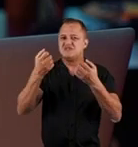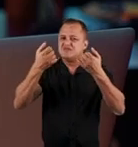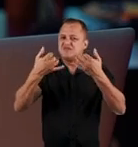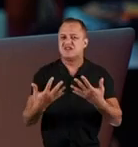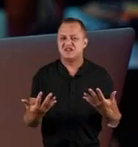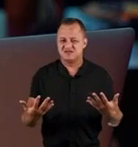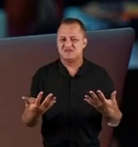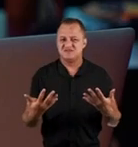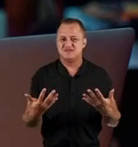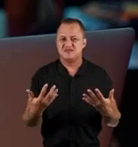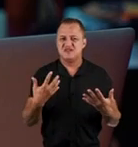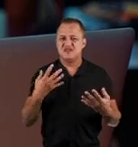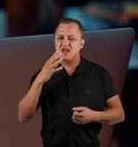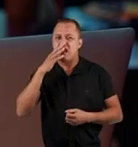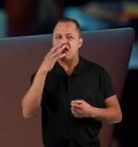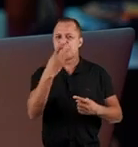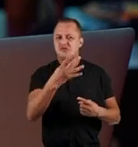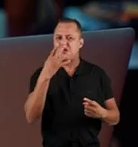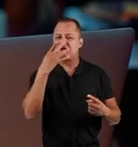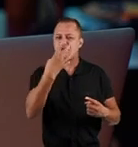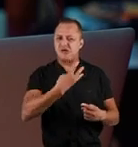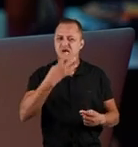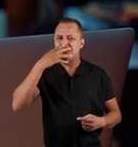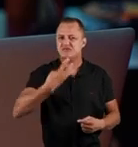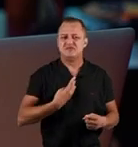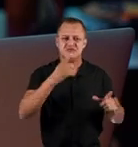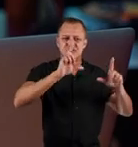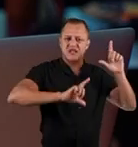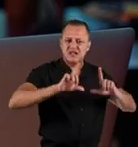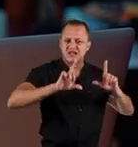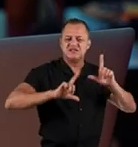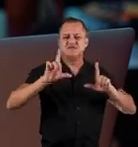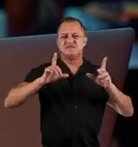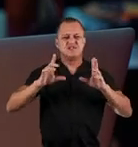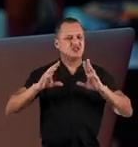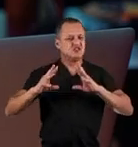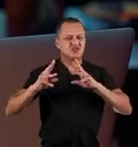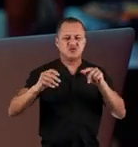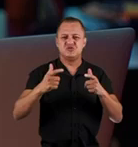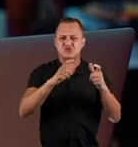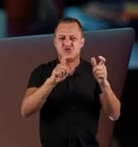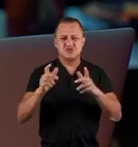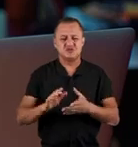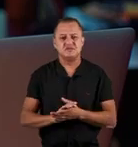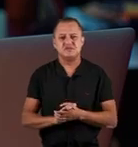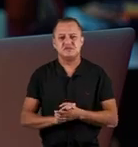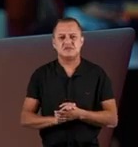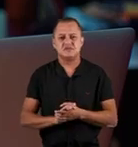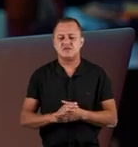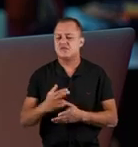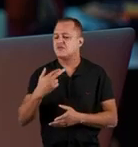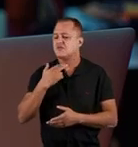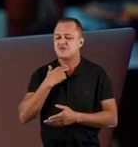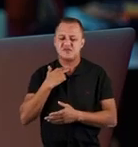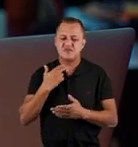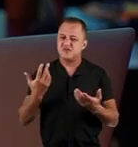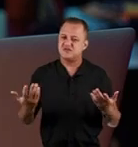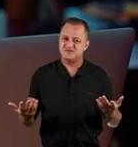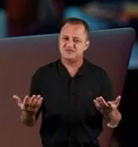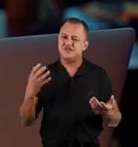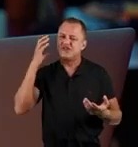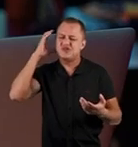públicos e começou a me atacar desesperado na TV no rádio e nas redes isso não